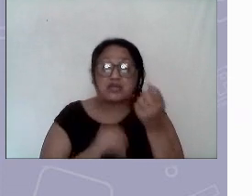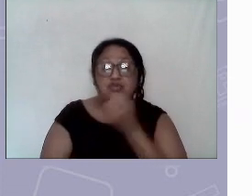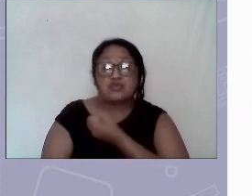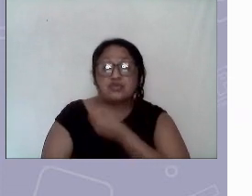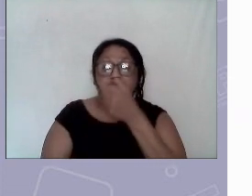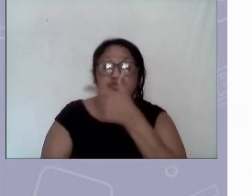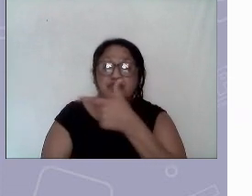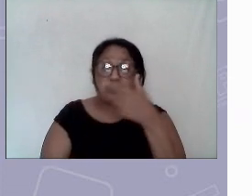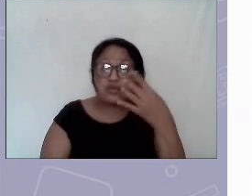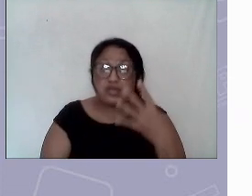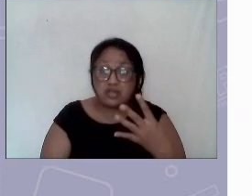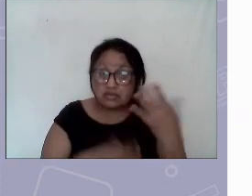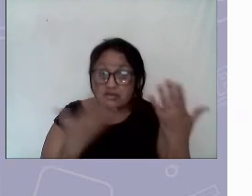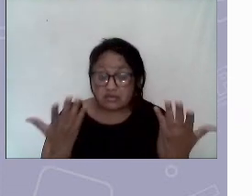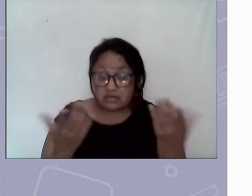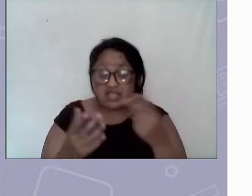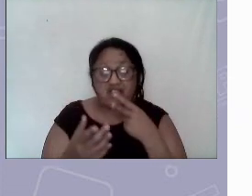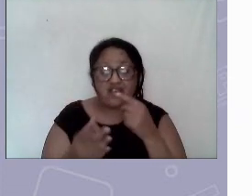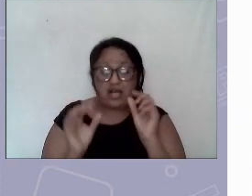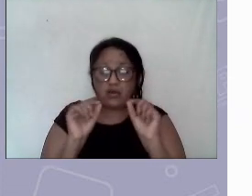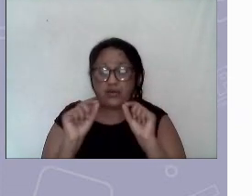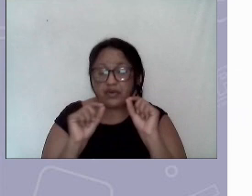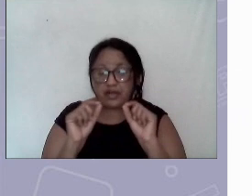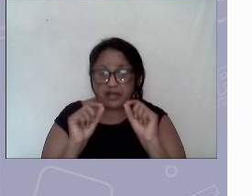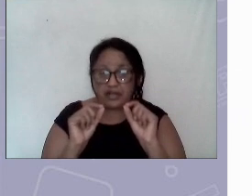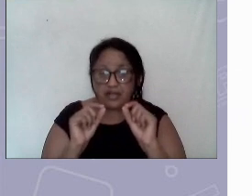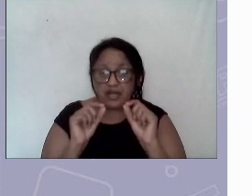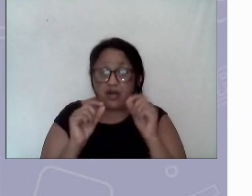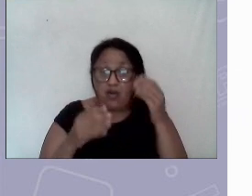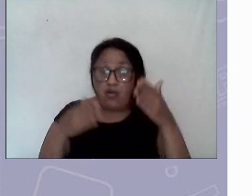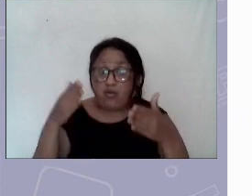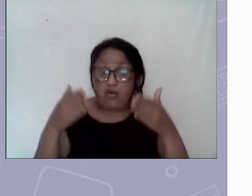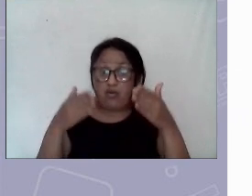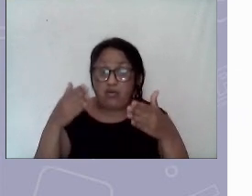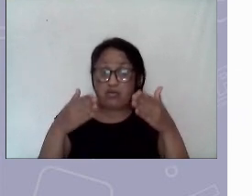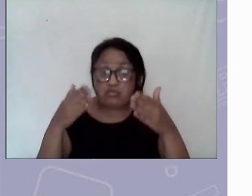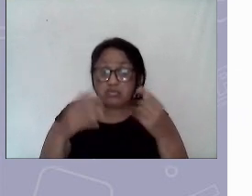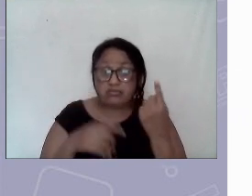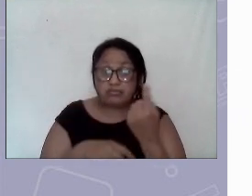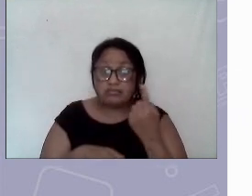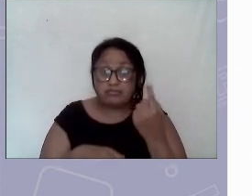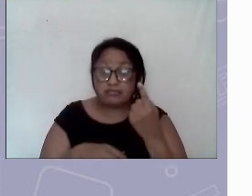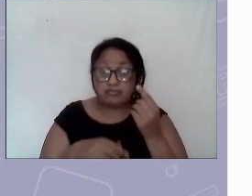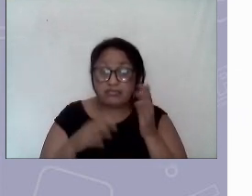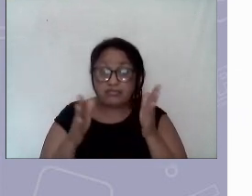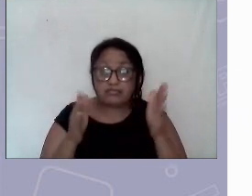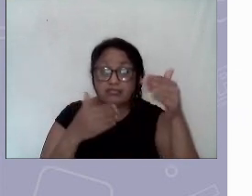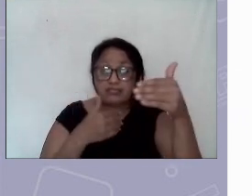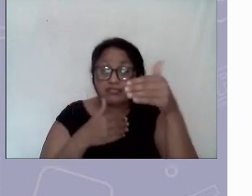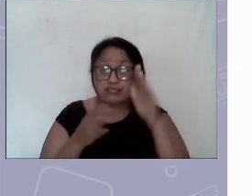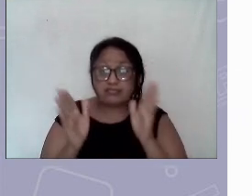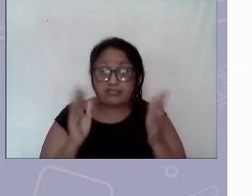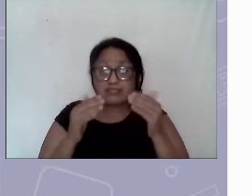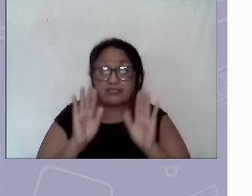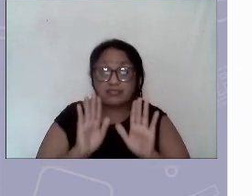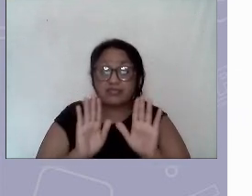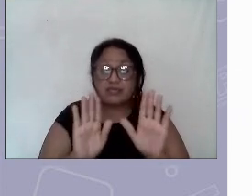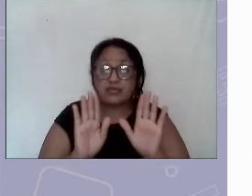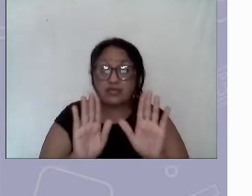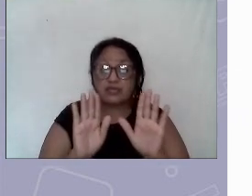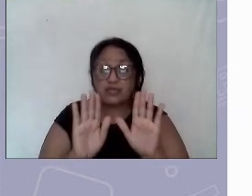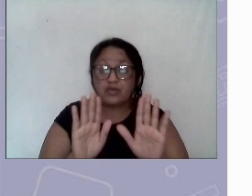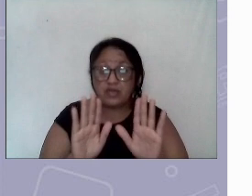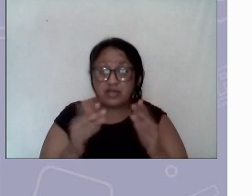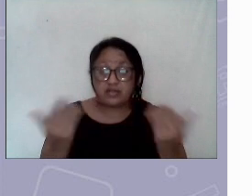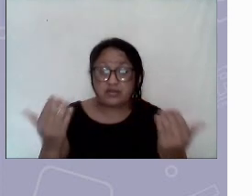que diz assim um robô autônomo posiciona caixas empurrando-as pela superfície de um armazém